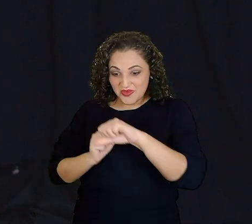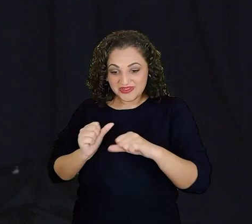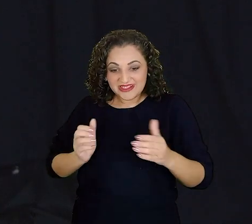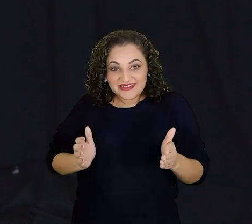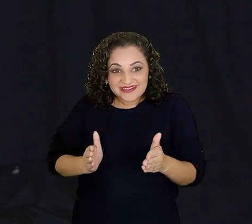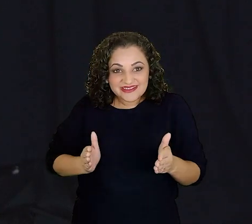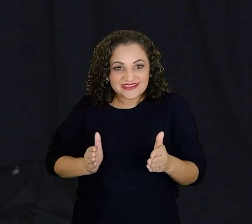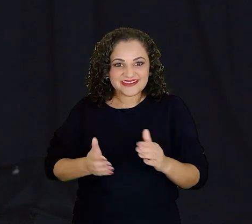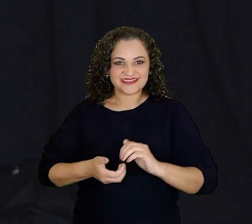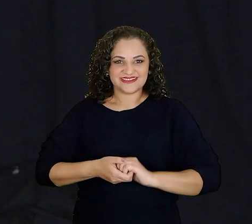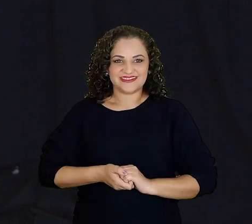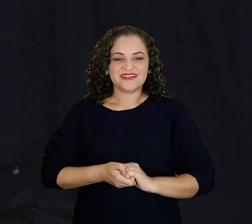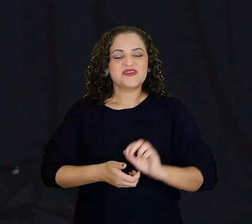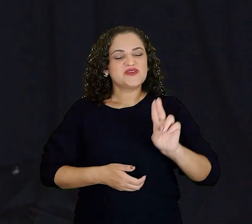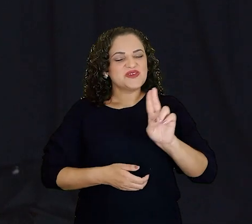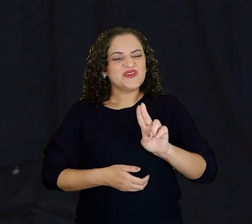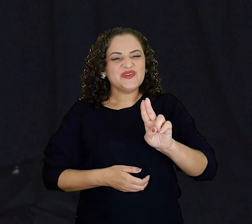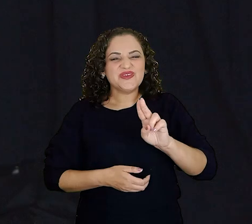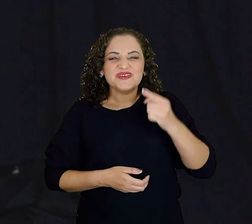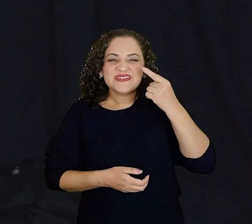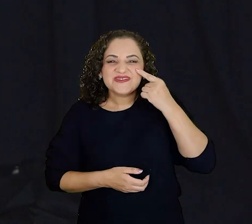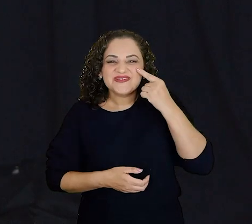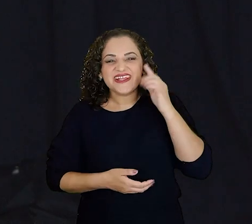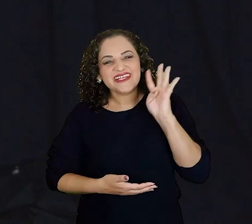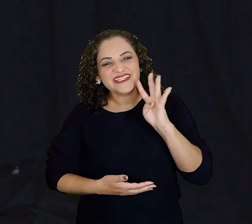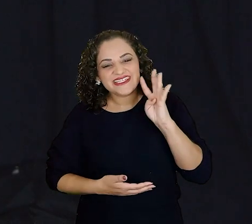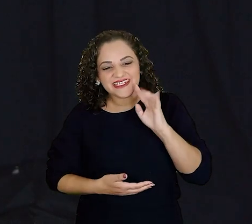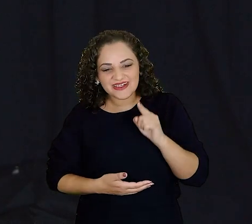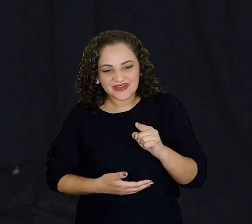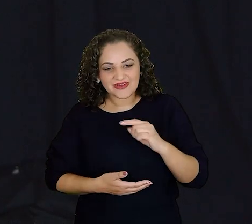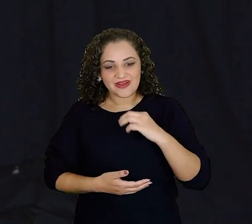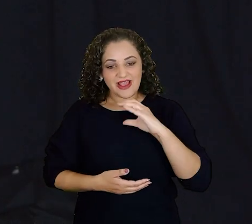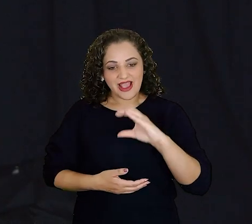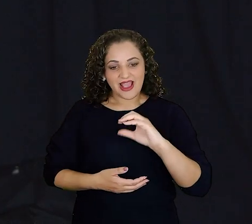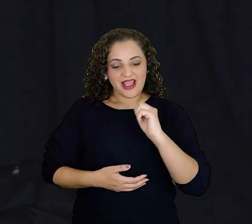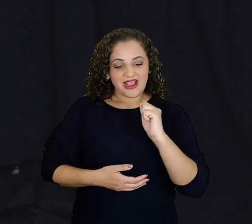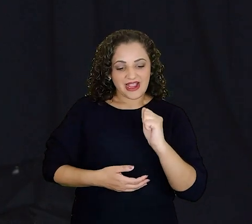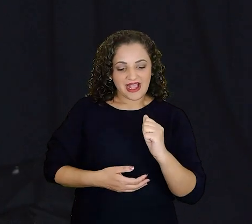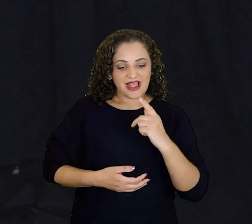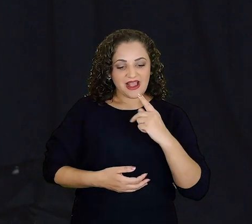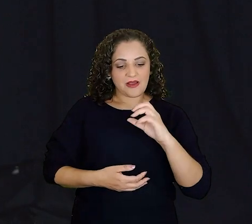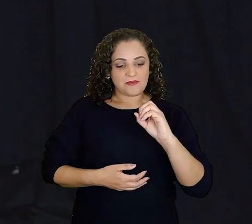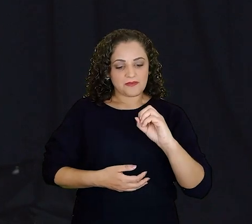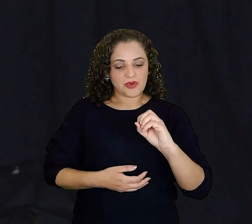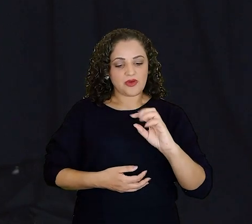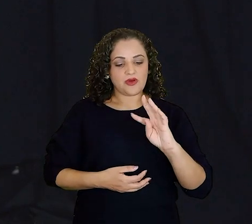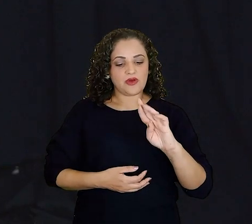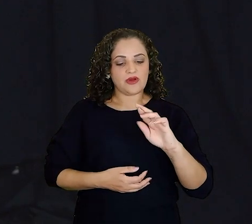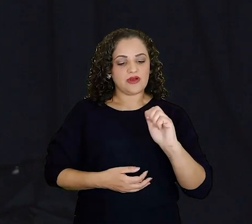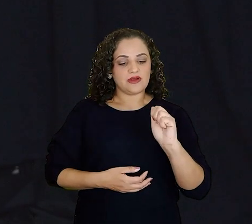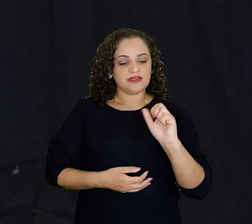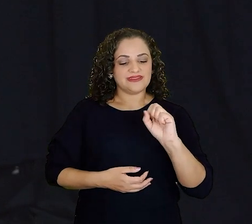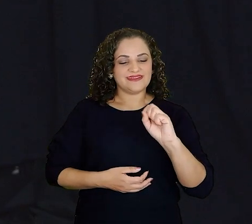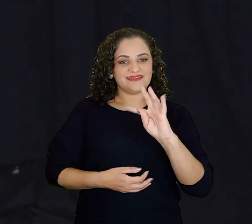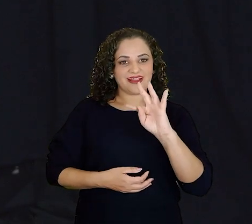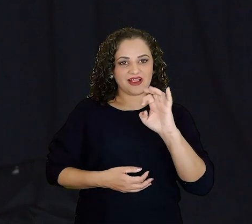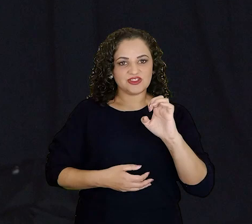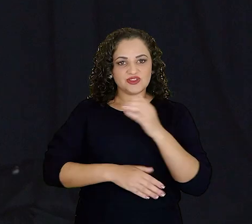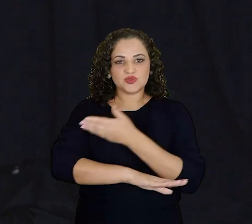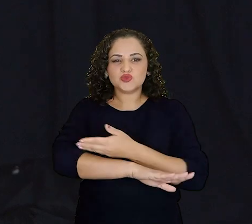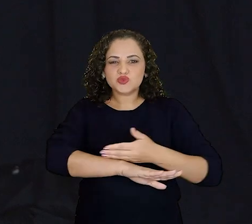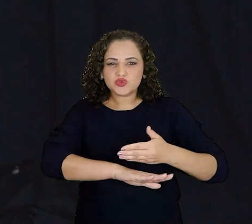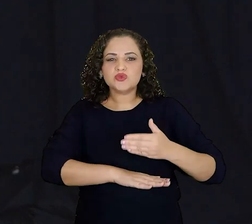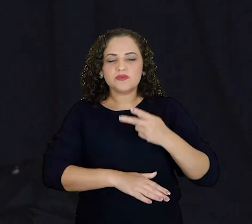ukulele. Para isso, eu vou usar esse acessório super legal, que é o capotraste. Mas tem muitas pessoas que chamam de